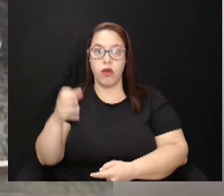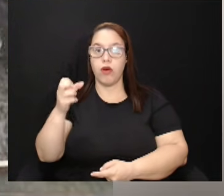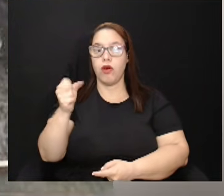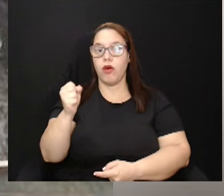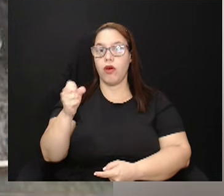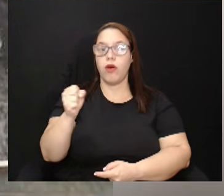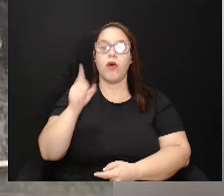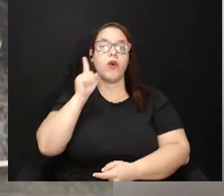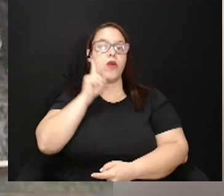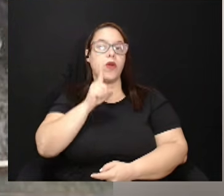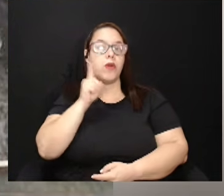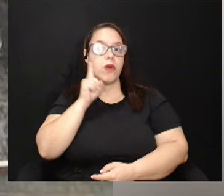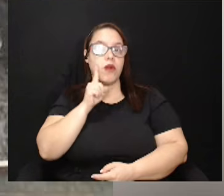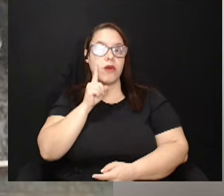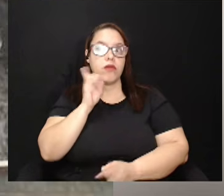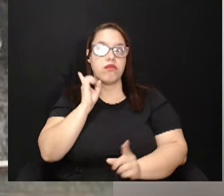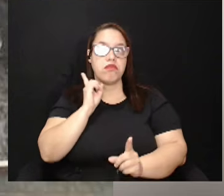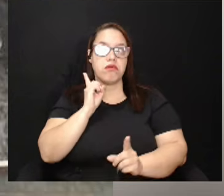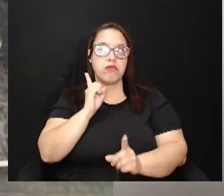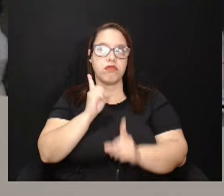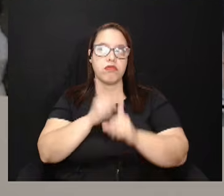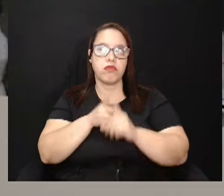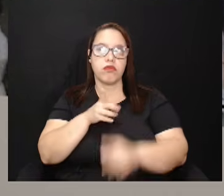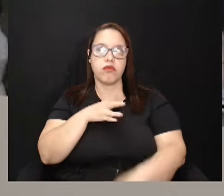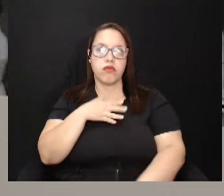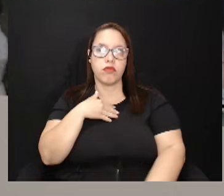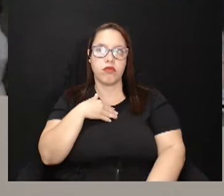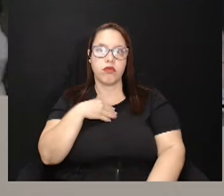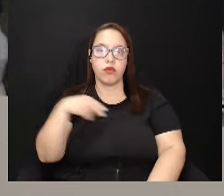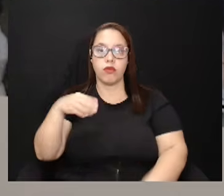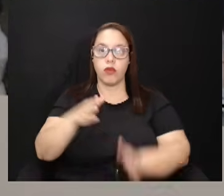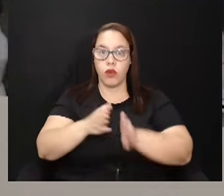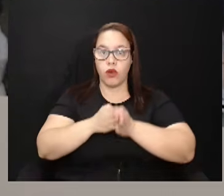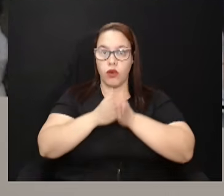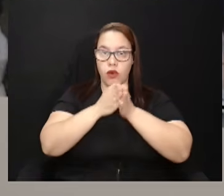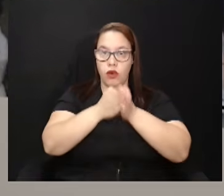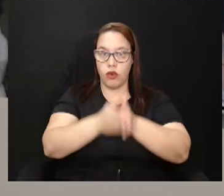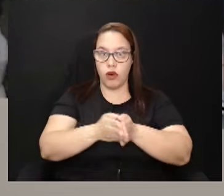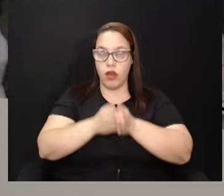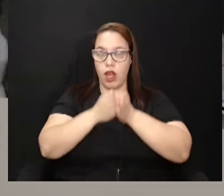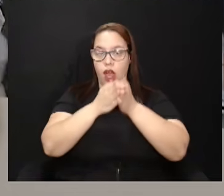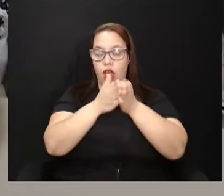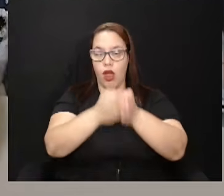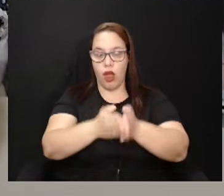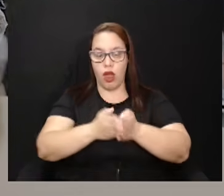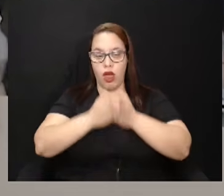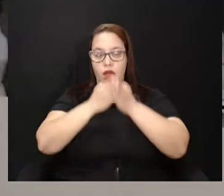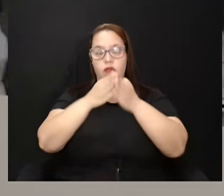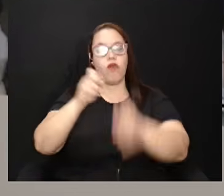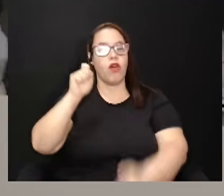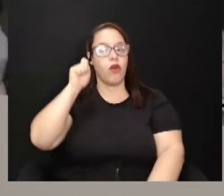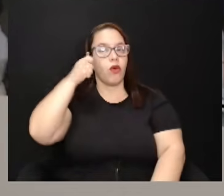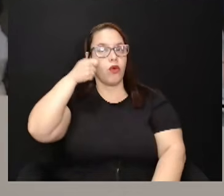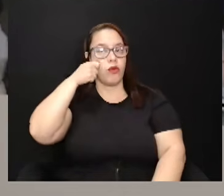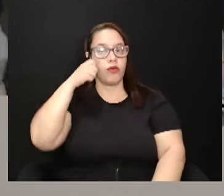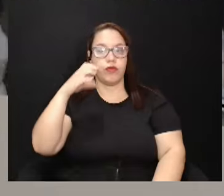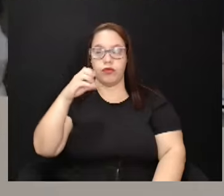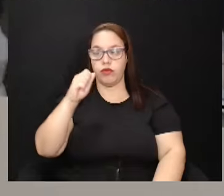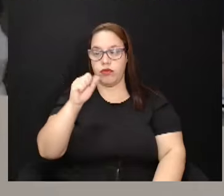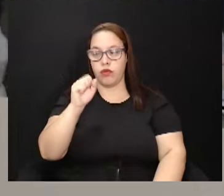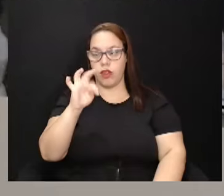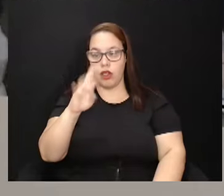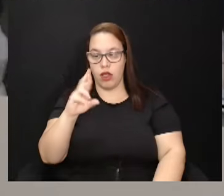repente, surgiu o Navio Negreiro na minha vida. E Castro Alves foi